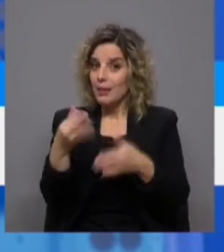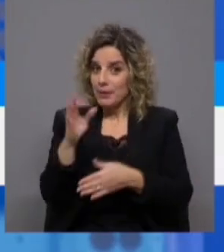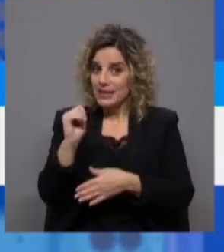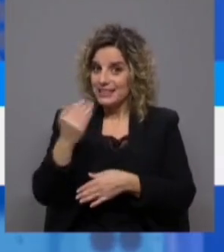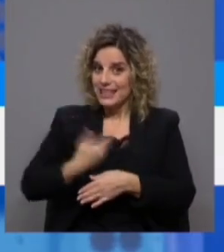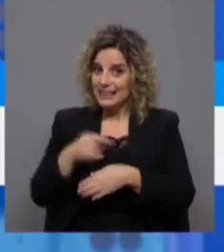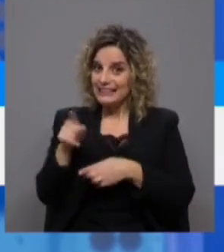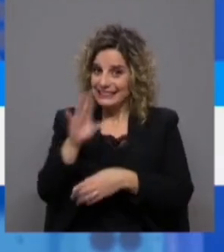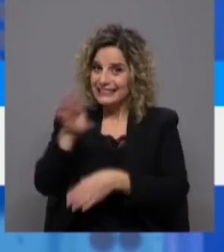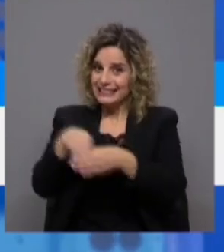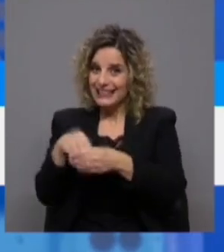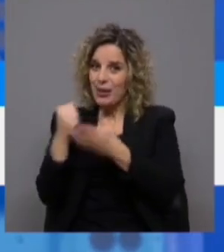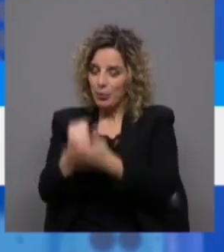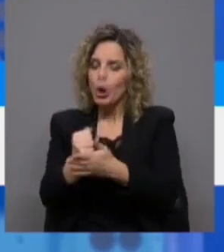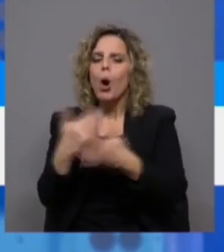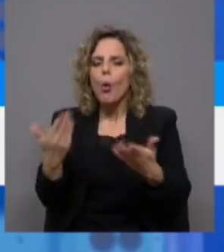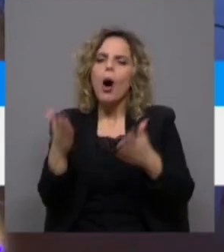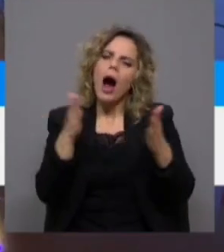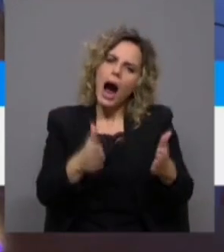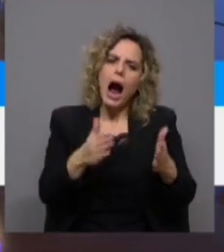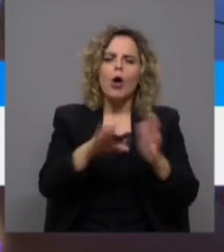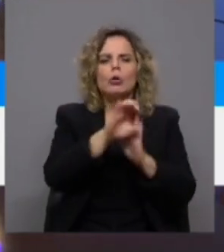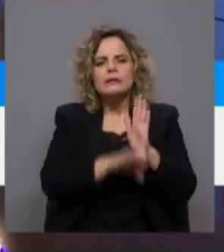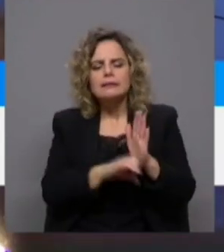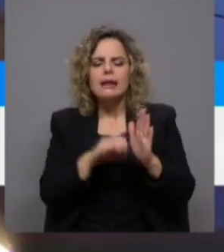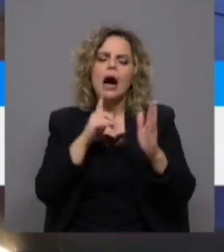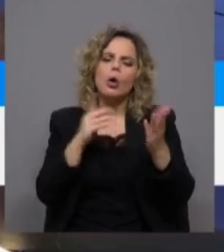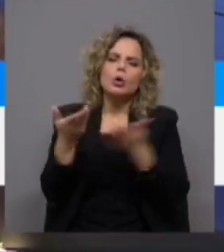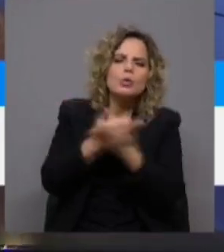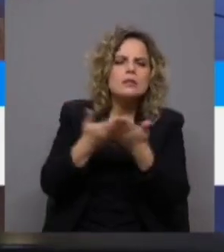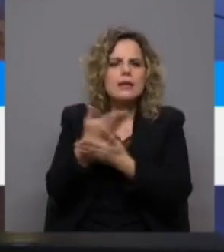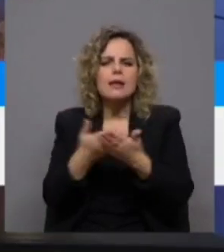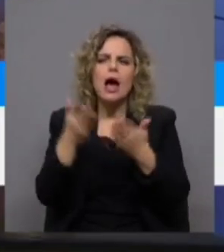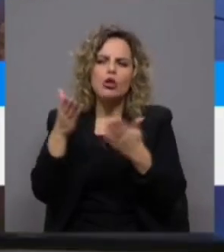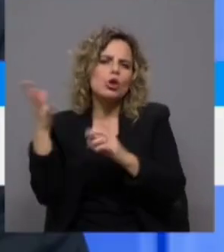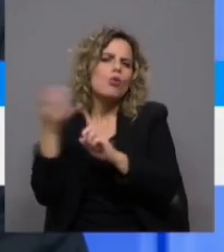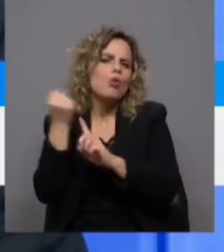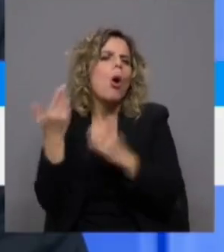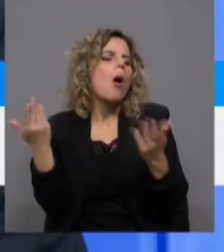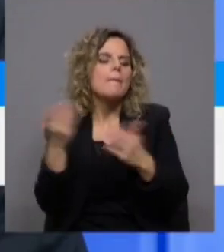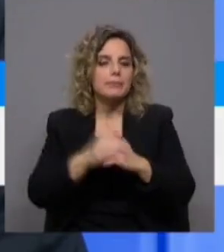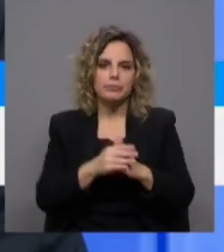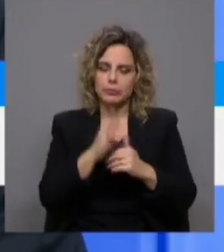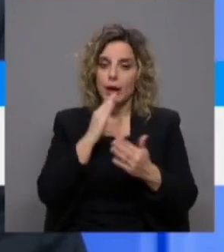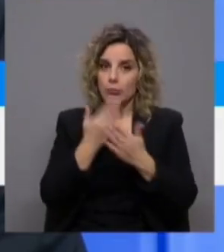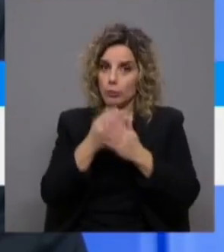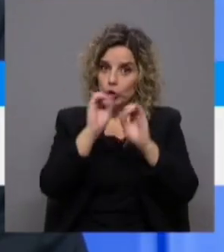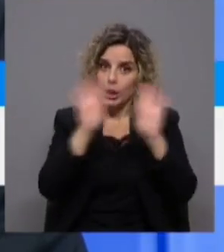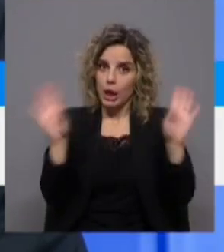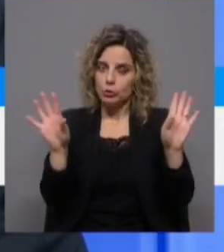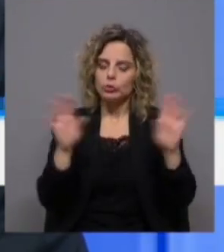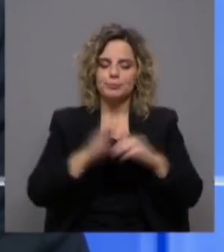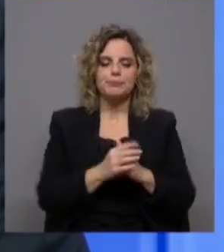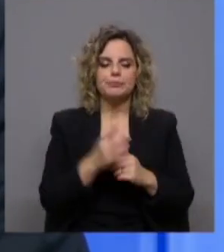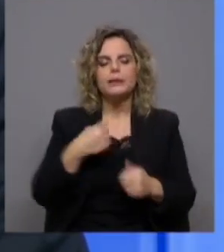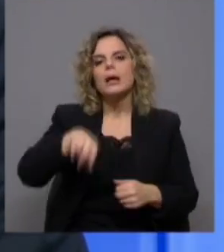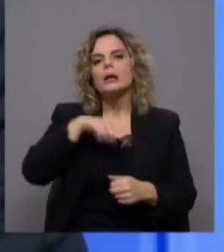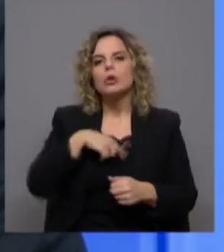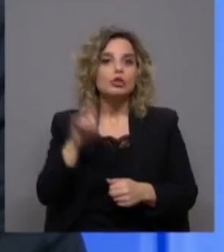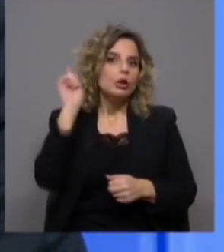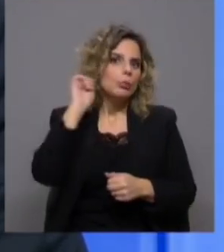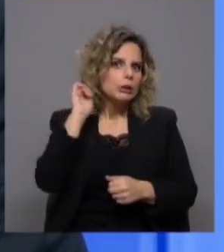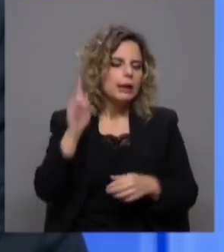ou haverá condições e haverá uma negociação para que isso pó e vamos seculares o que o que o que para nós é importante